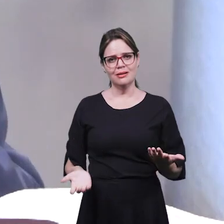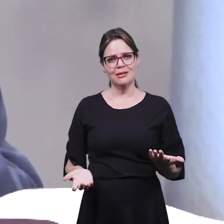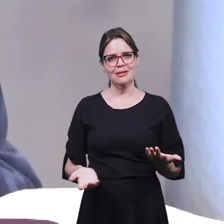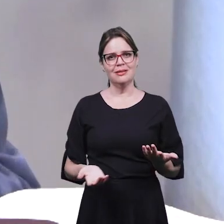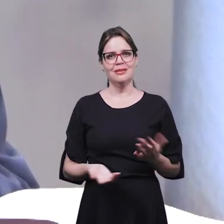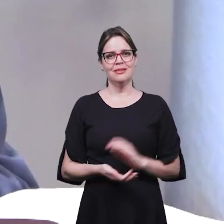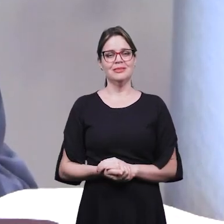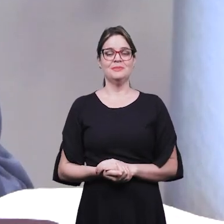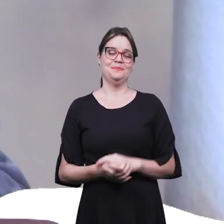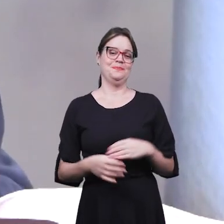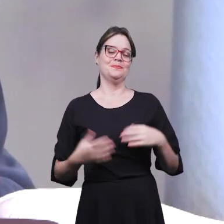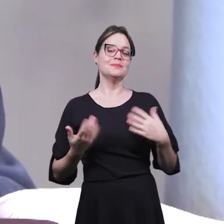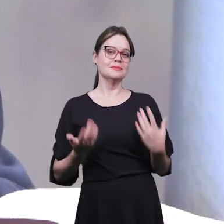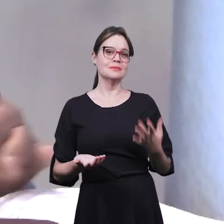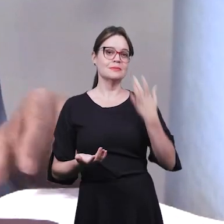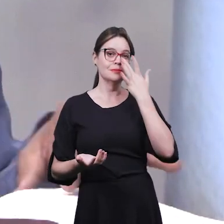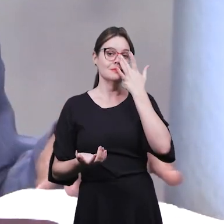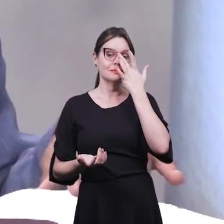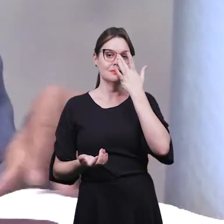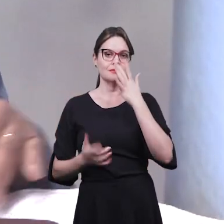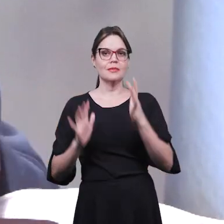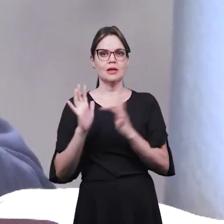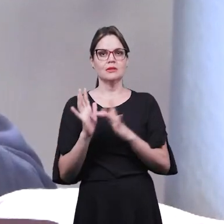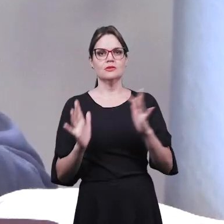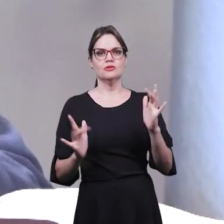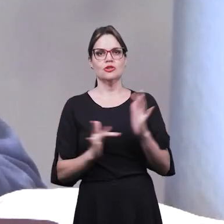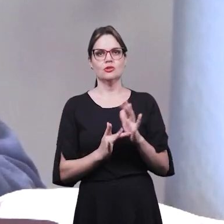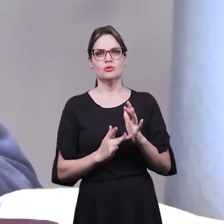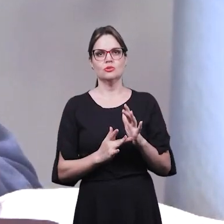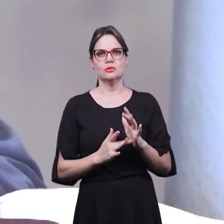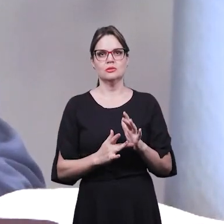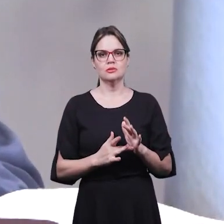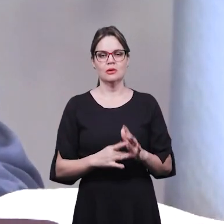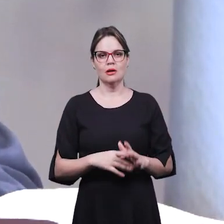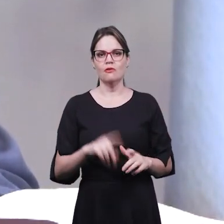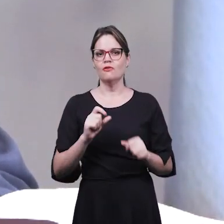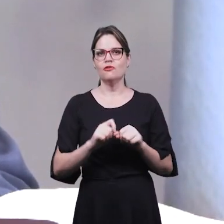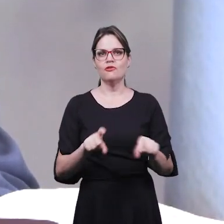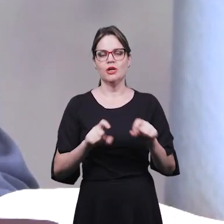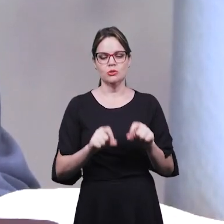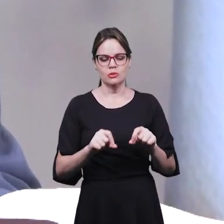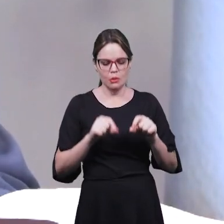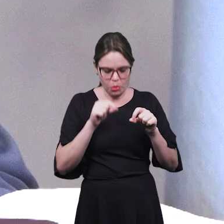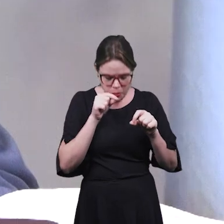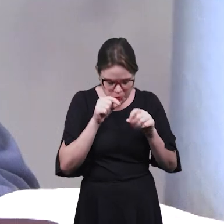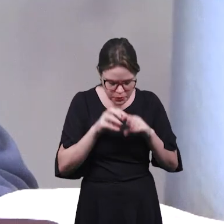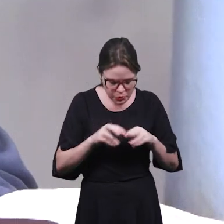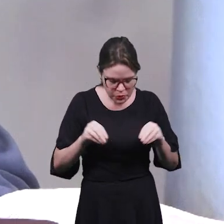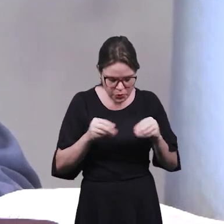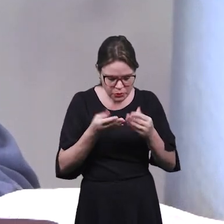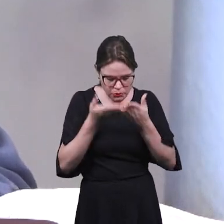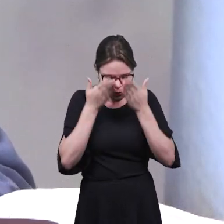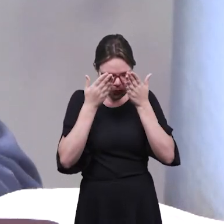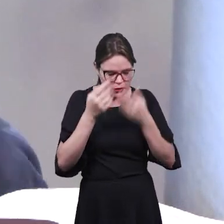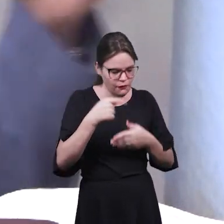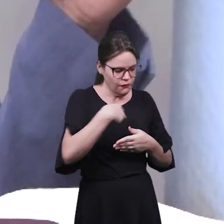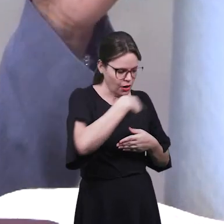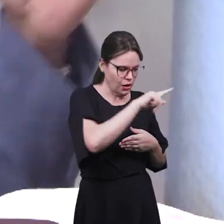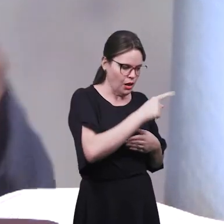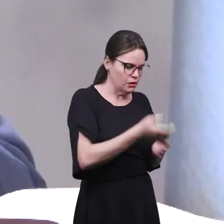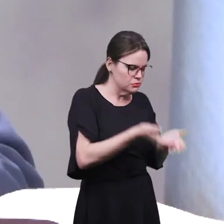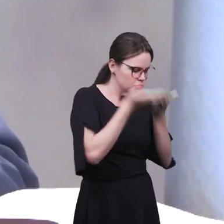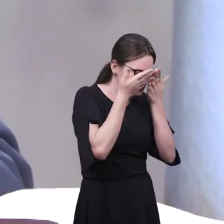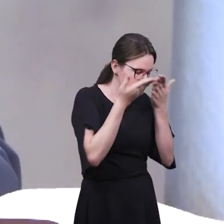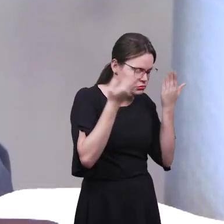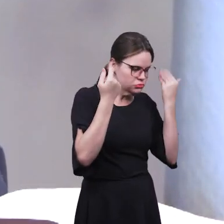Ele falou, o Jesus pegou, mandou fazer, fez o lodo, mandou passar no olho, mandou lavar no tanque de Siloé, estou